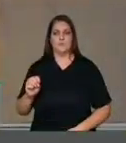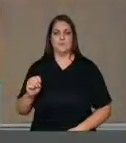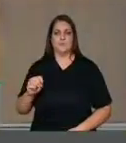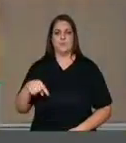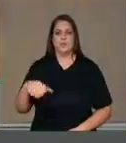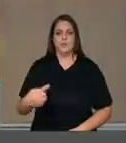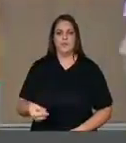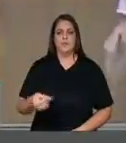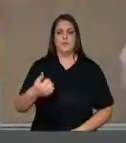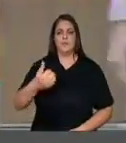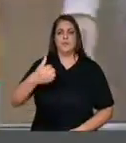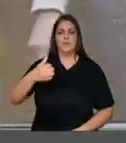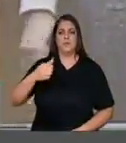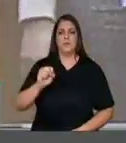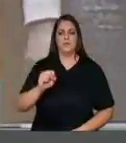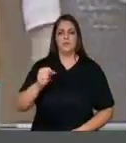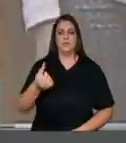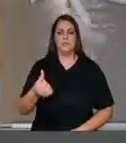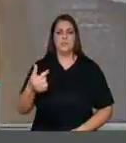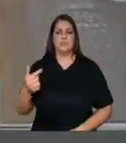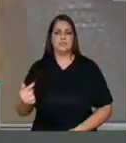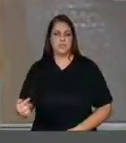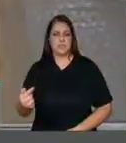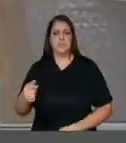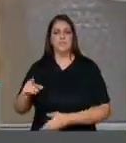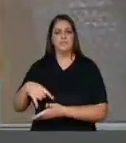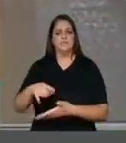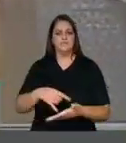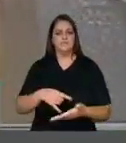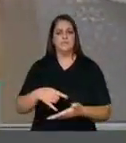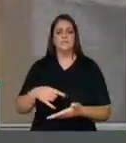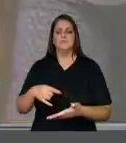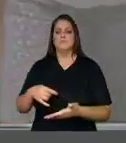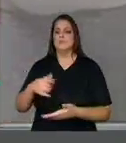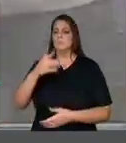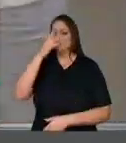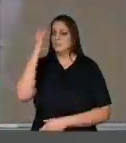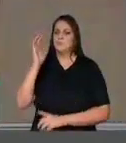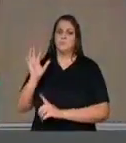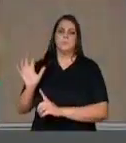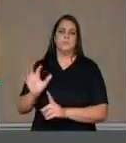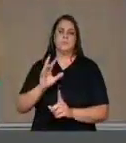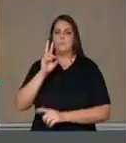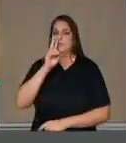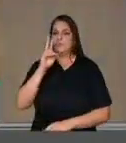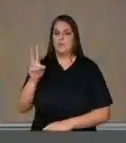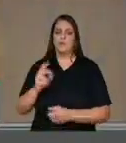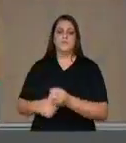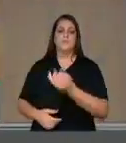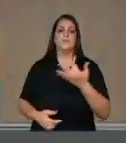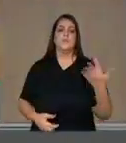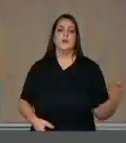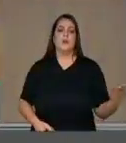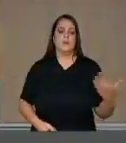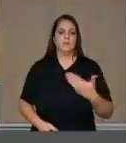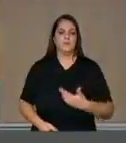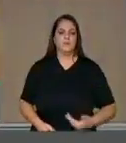em 1867, galvanizaram corações e mentes de intelectuais e homens de